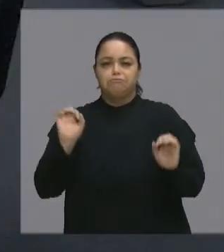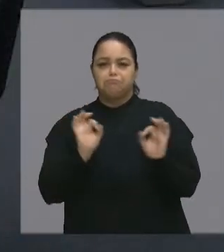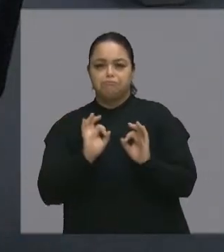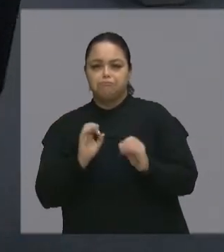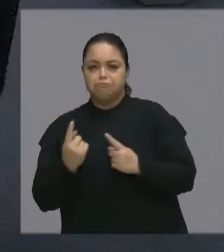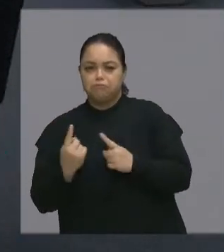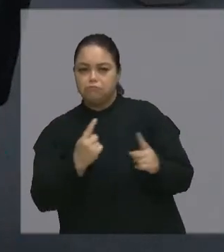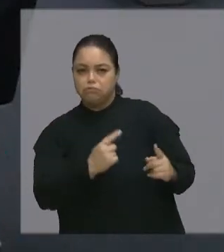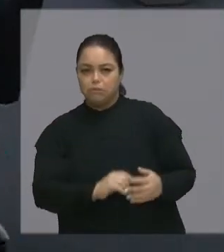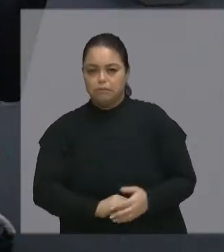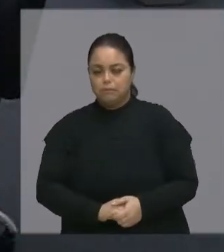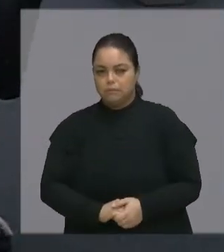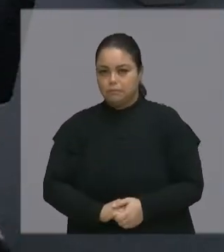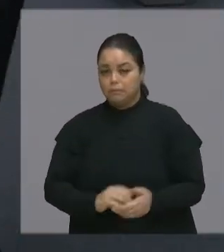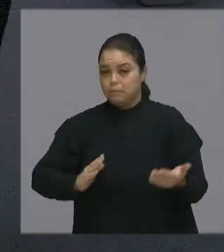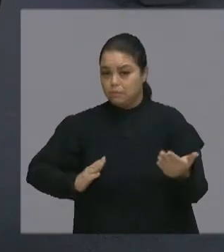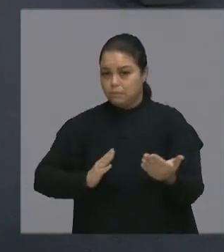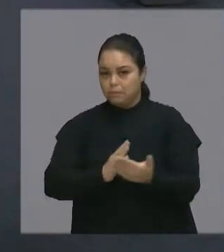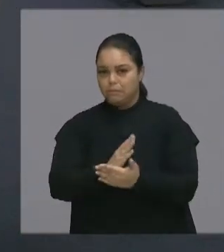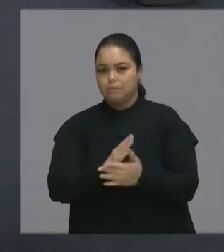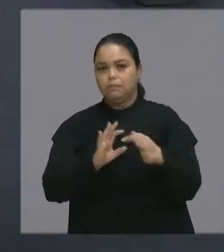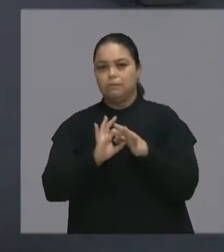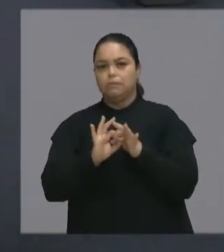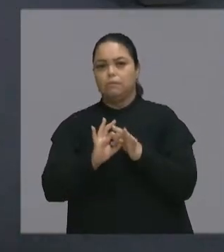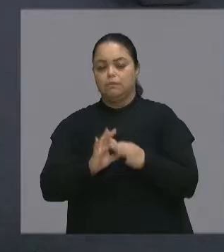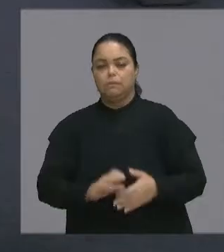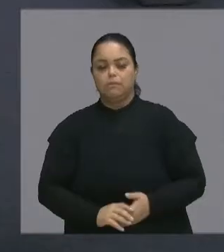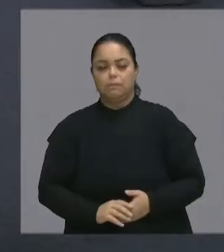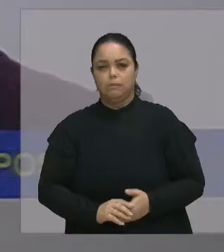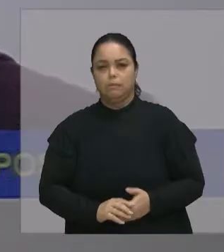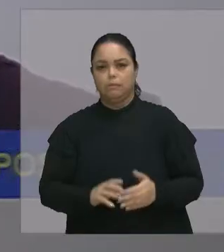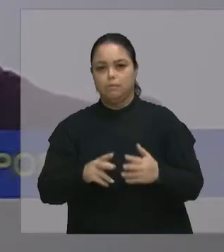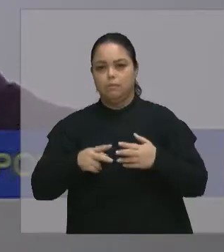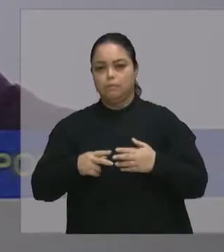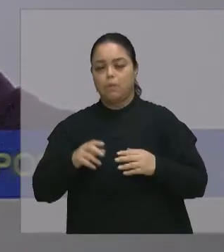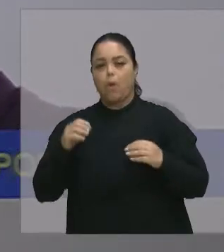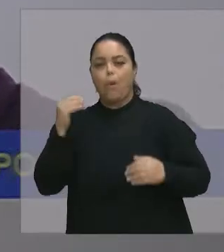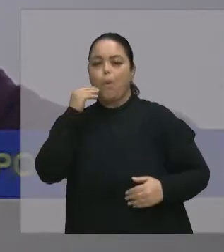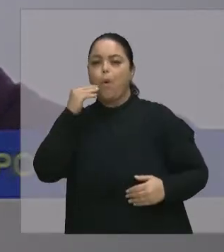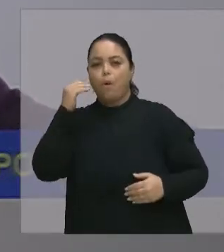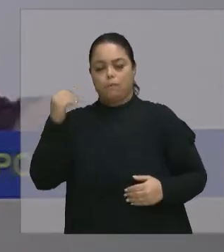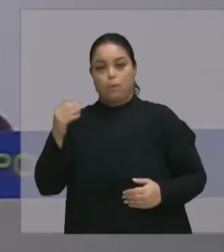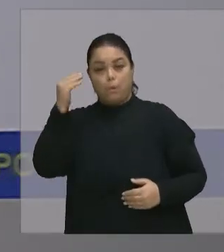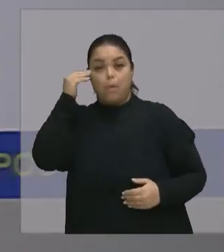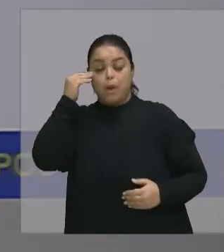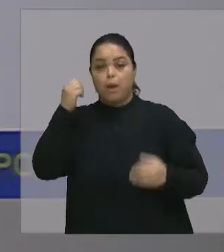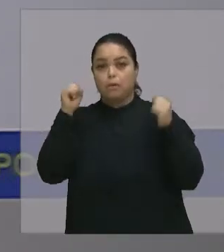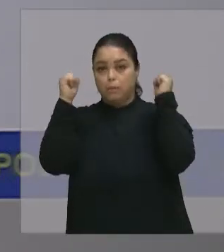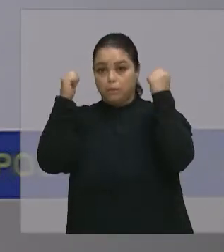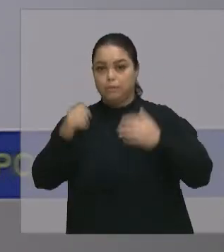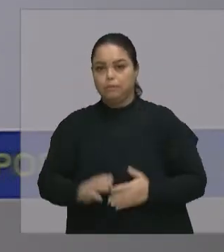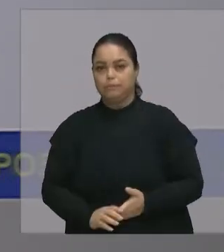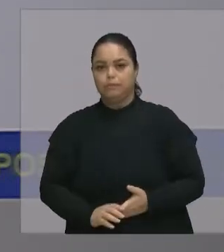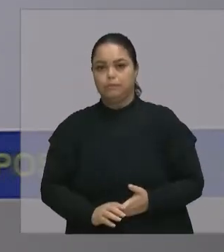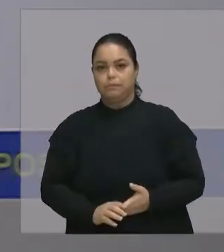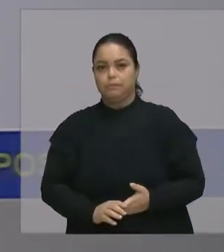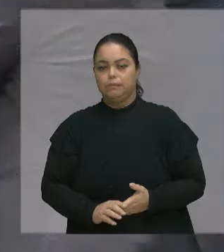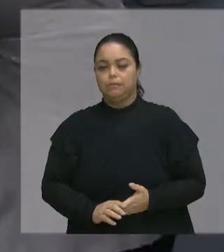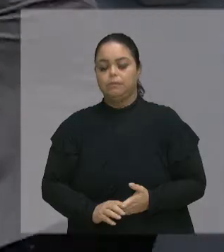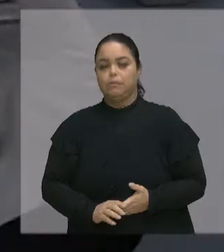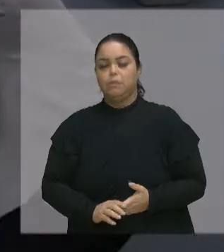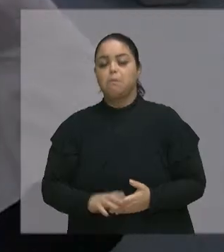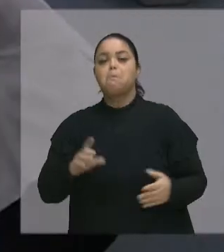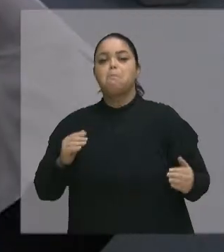contrária. Aprovado por unanimidade. Peço ao vereador Marcão da Academia que faça a leitura dos processos para a ciência dos